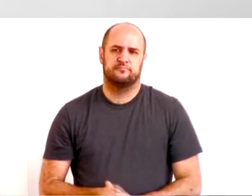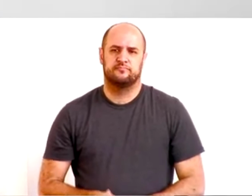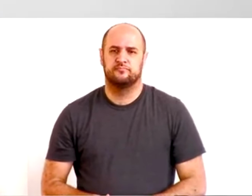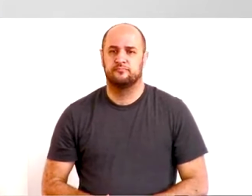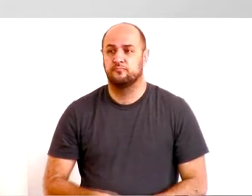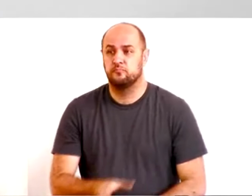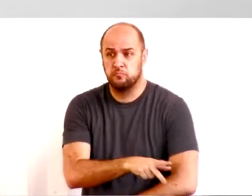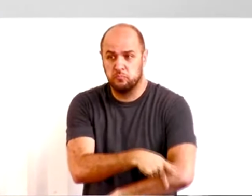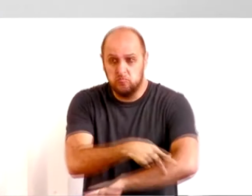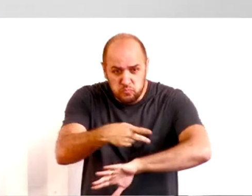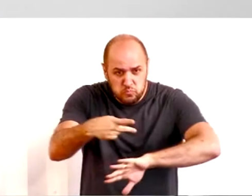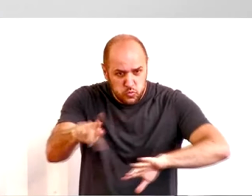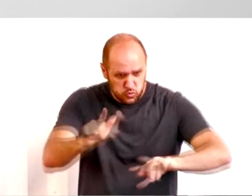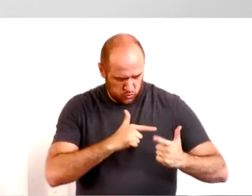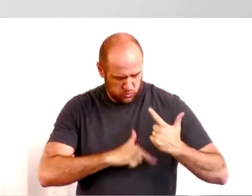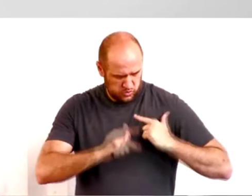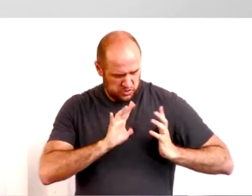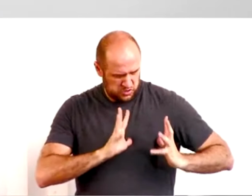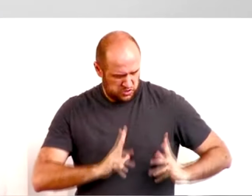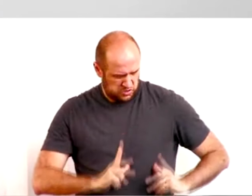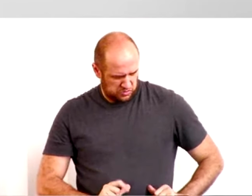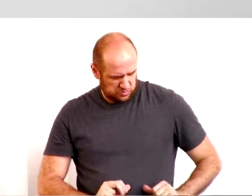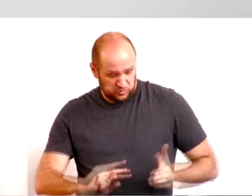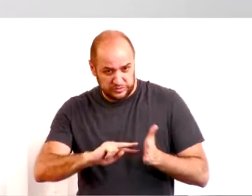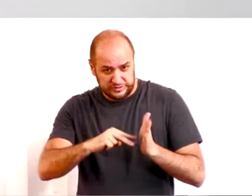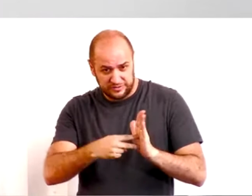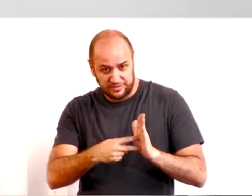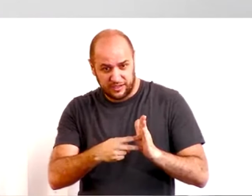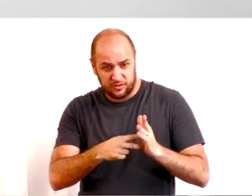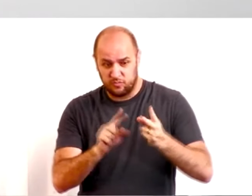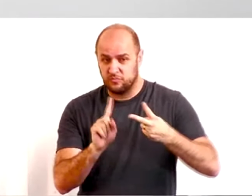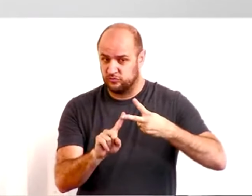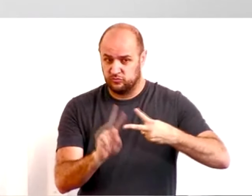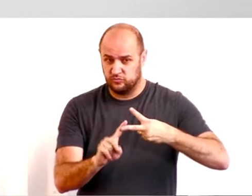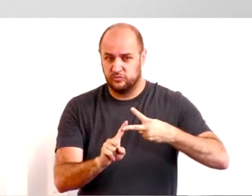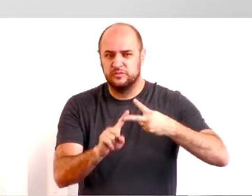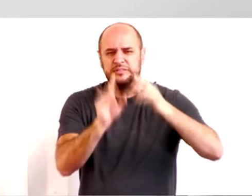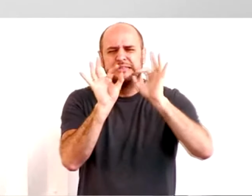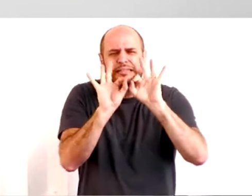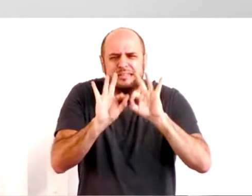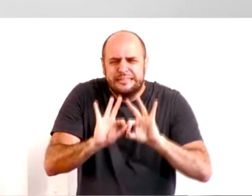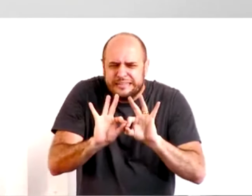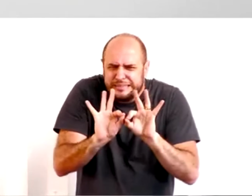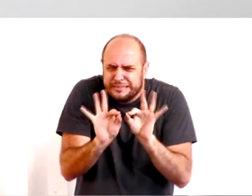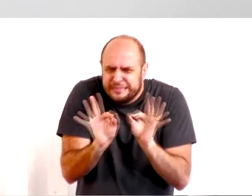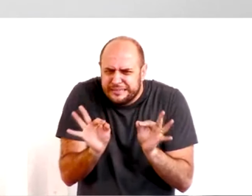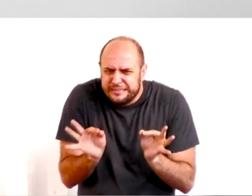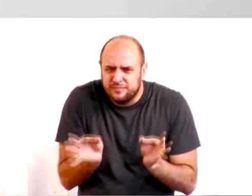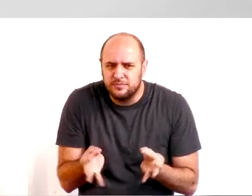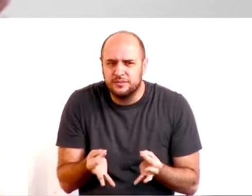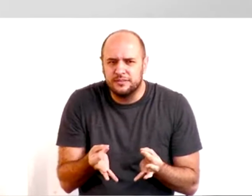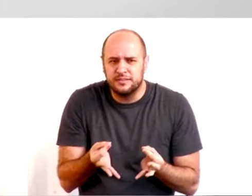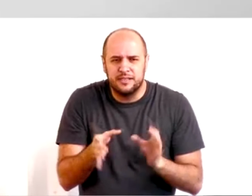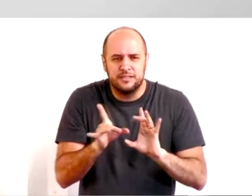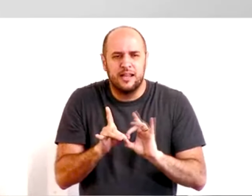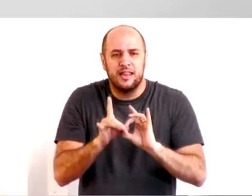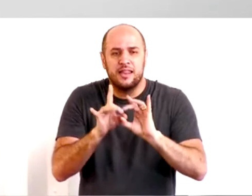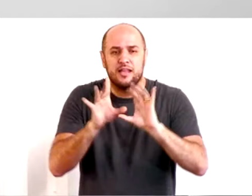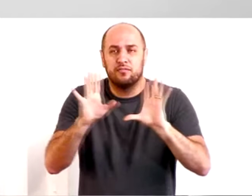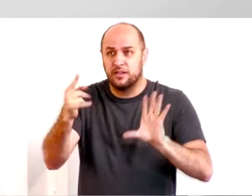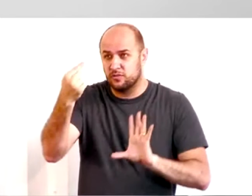segundo sentido, significa simplicidade e liberdade de uma mente não